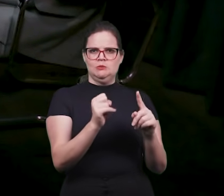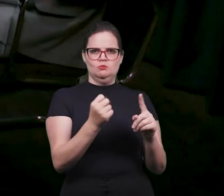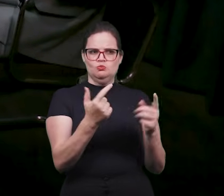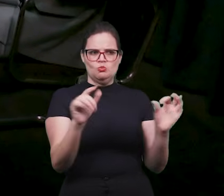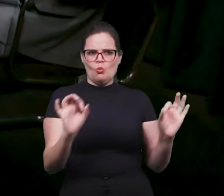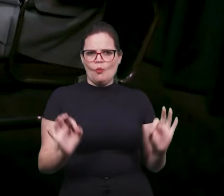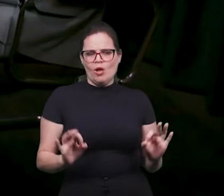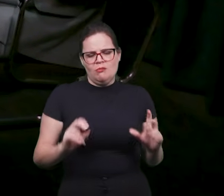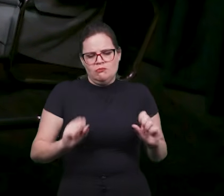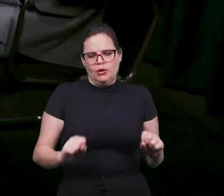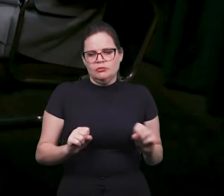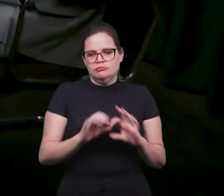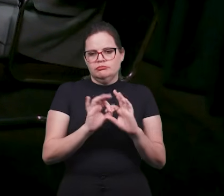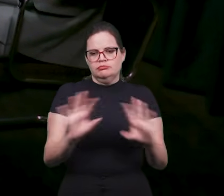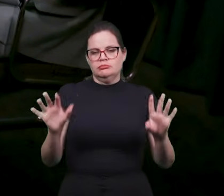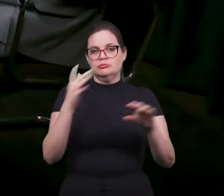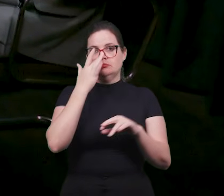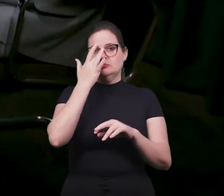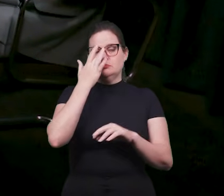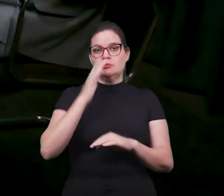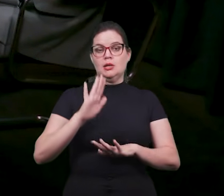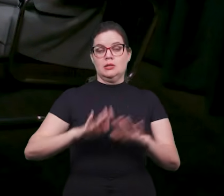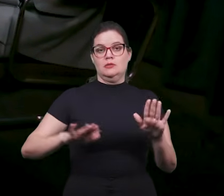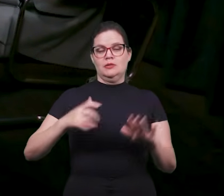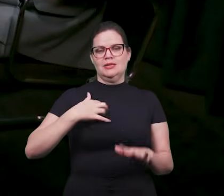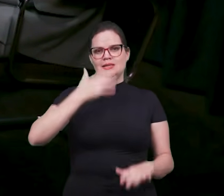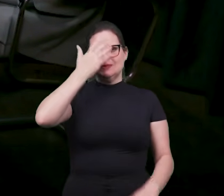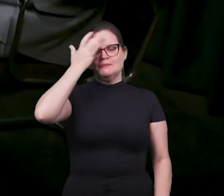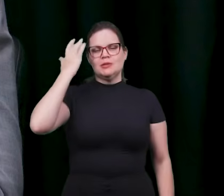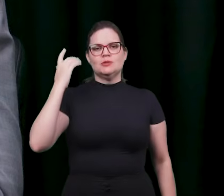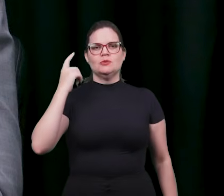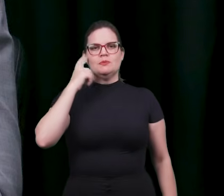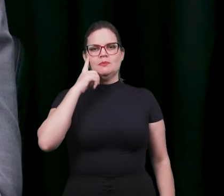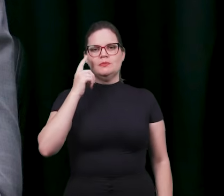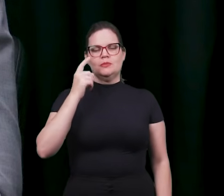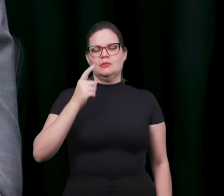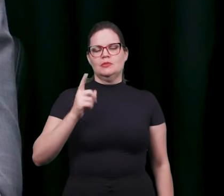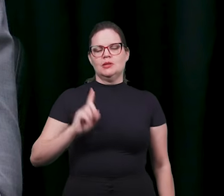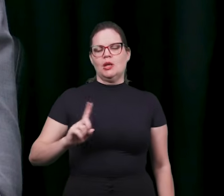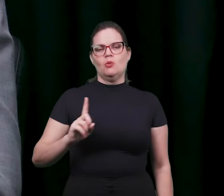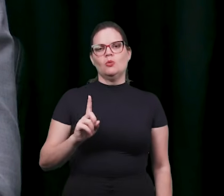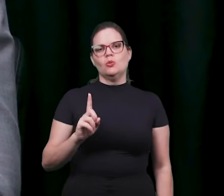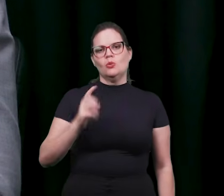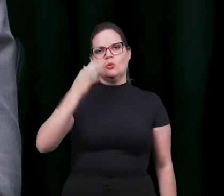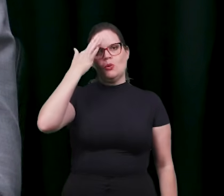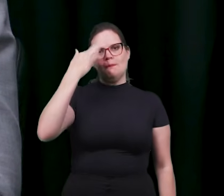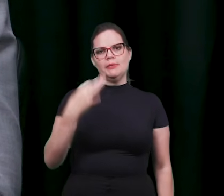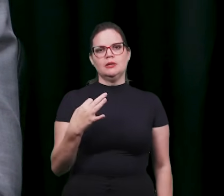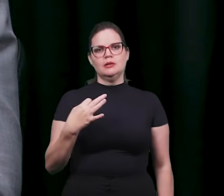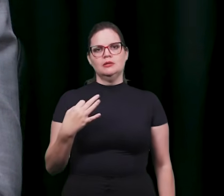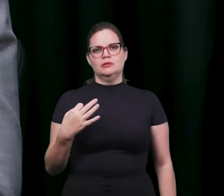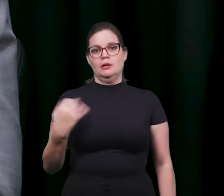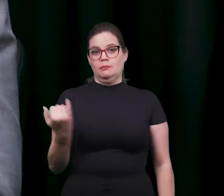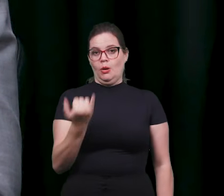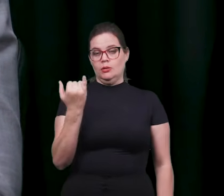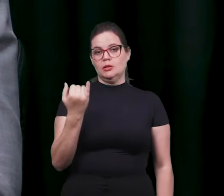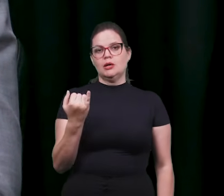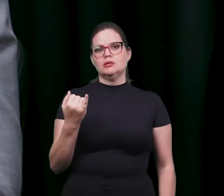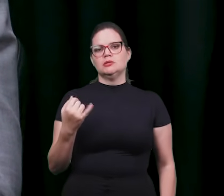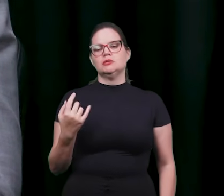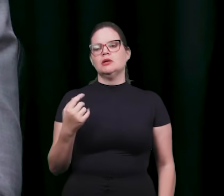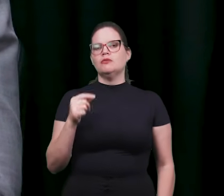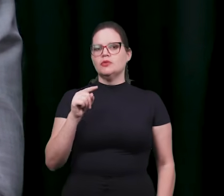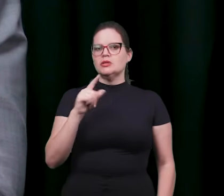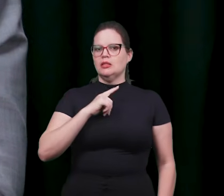MEI que às vezes as pessoas muitas vezes não entendem a importância de você ter uma